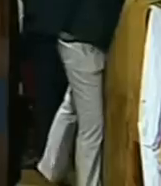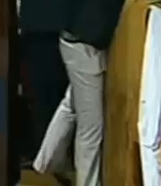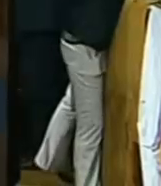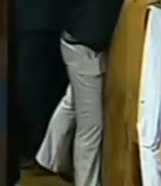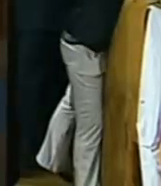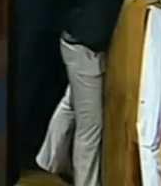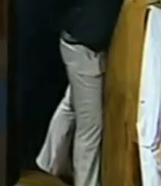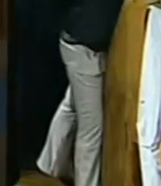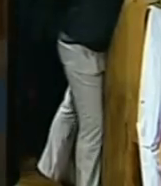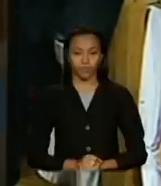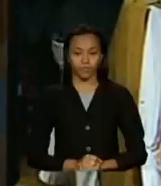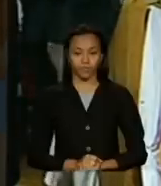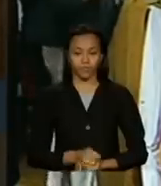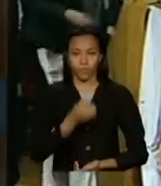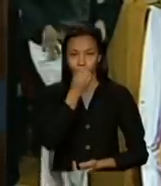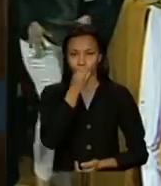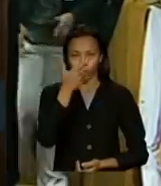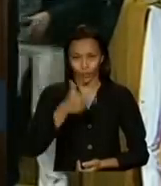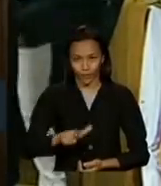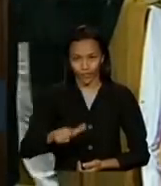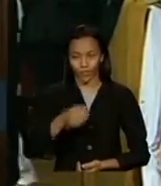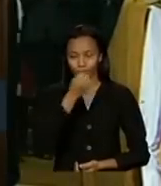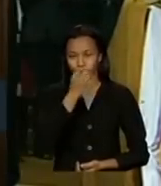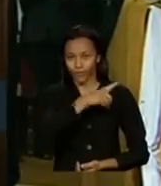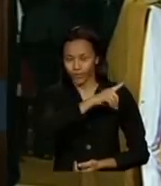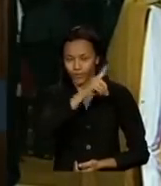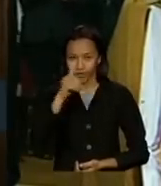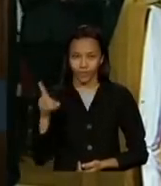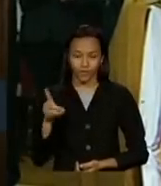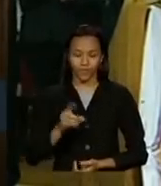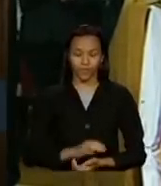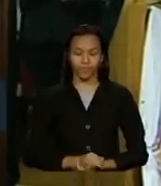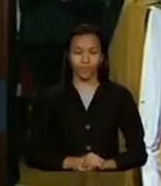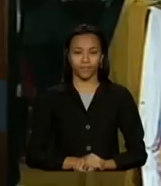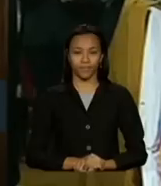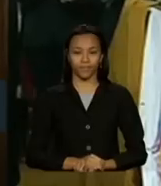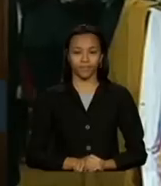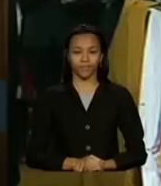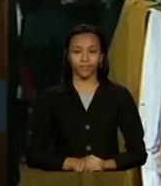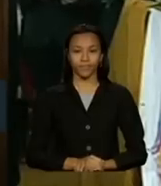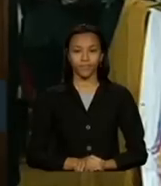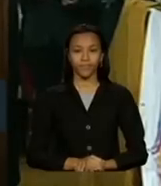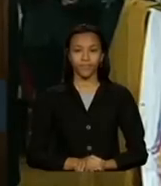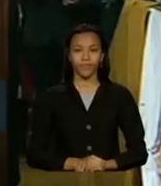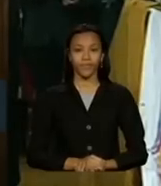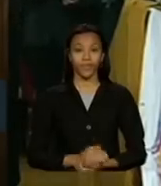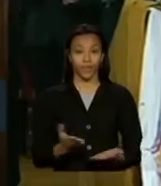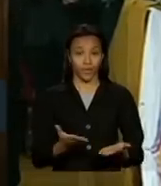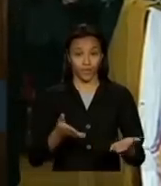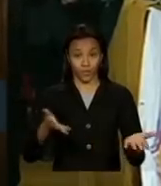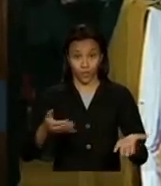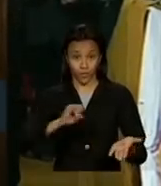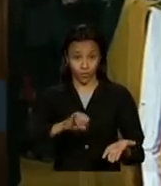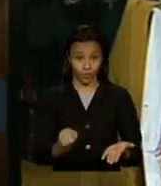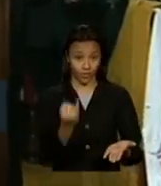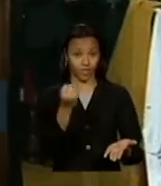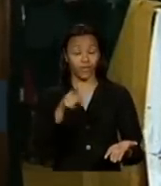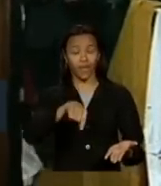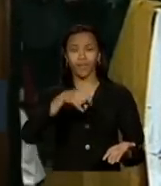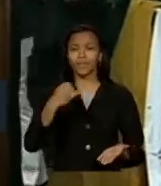gual novamente Bom dia diz para mim essa oportunidade é é